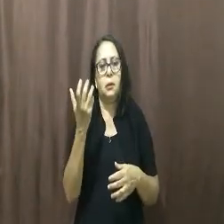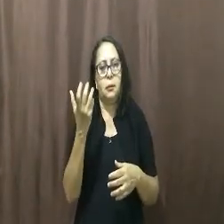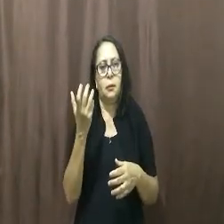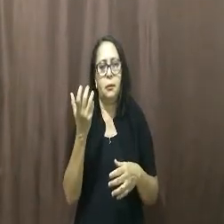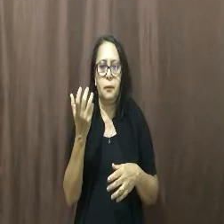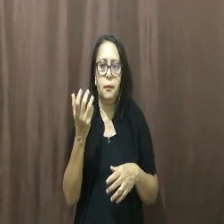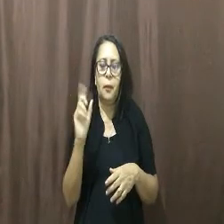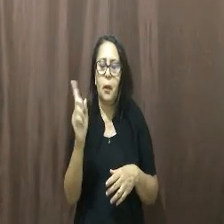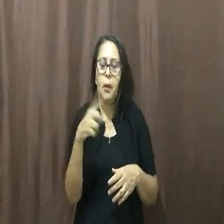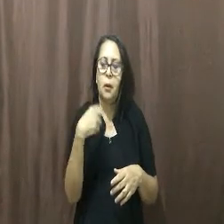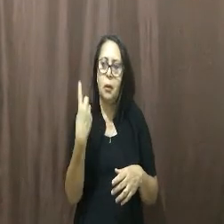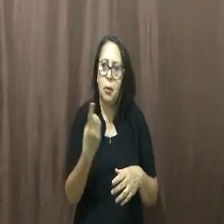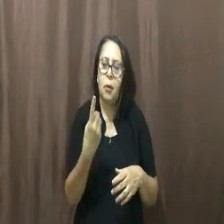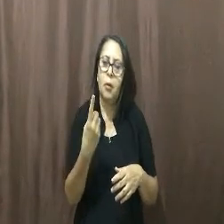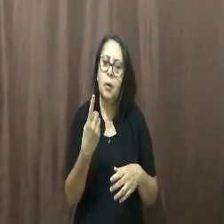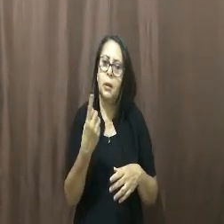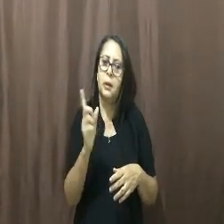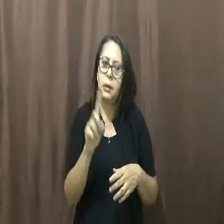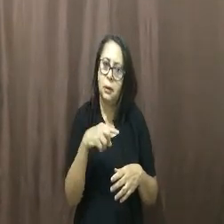que acontece?